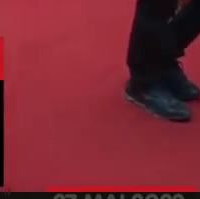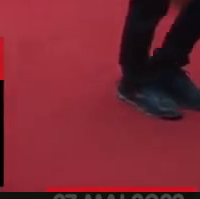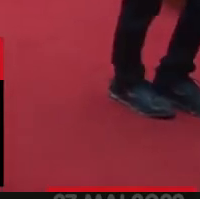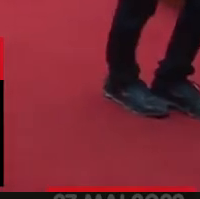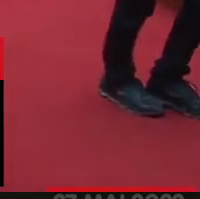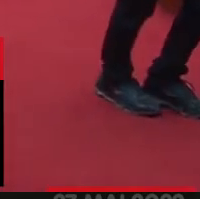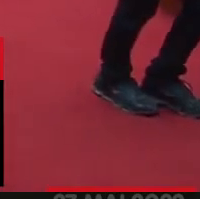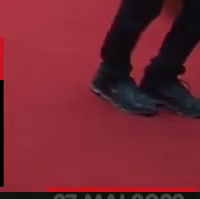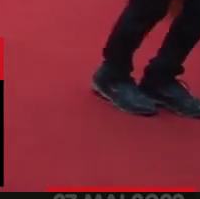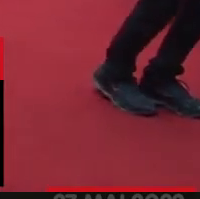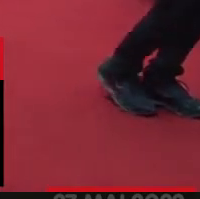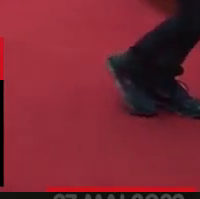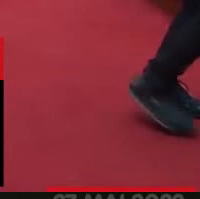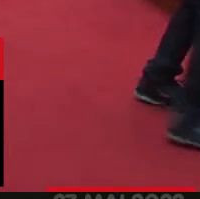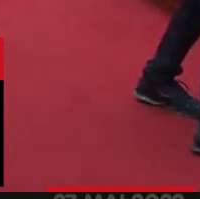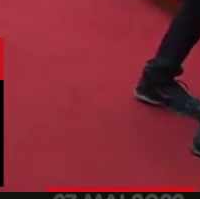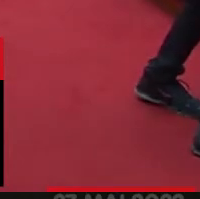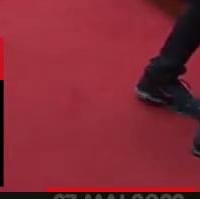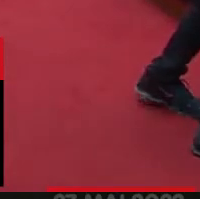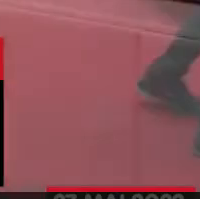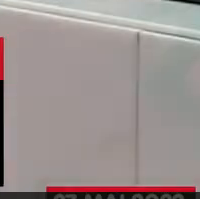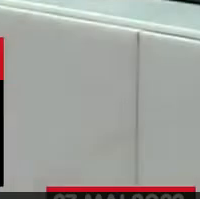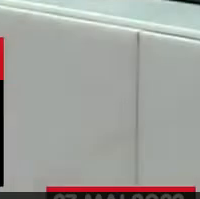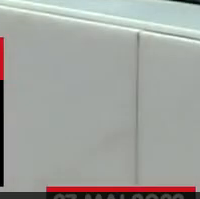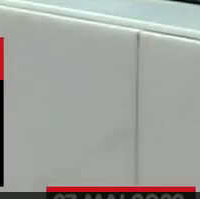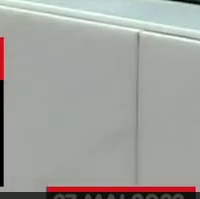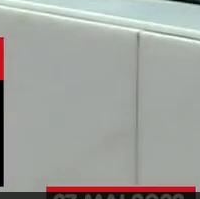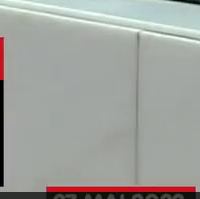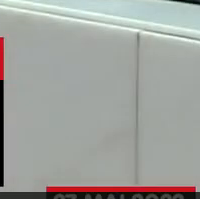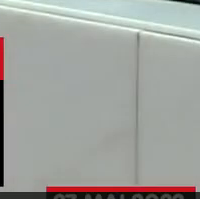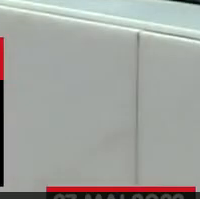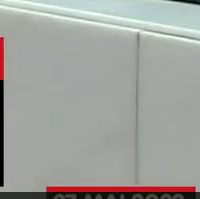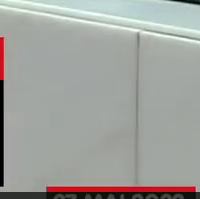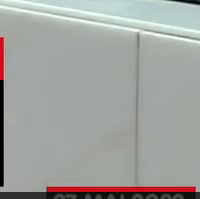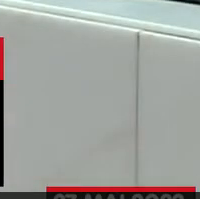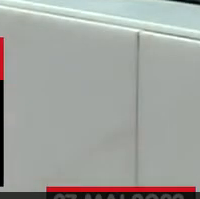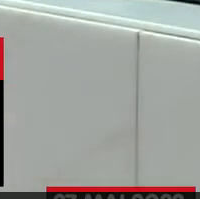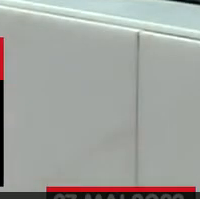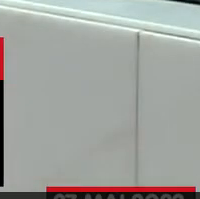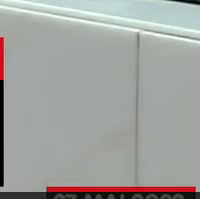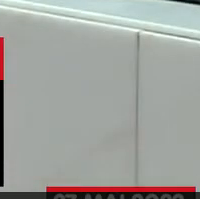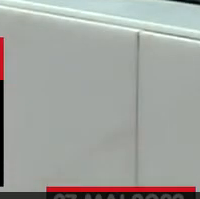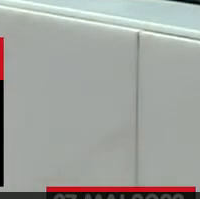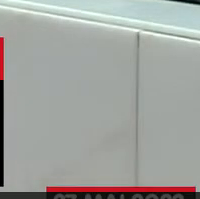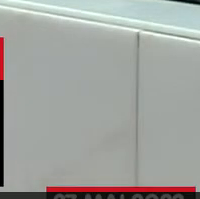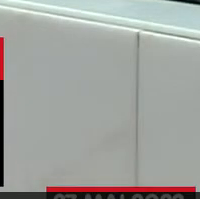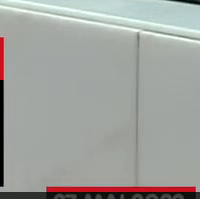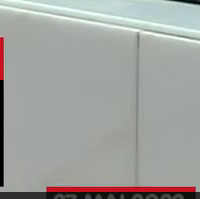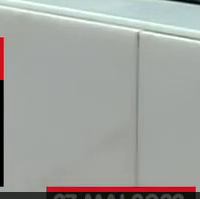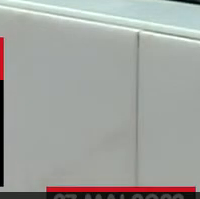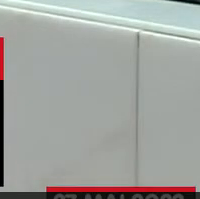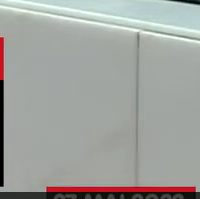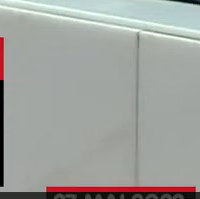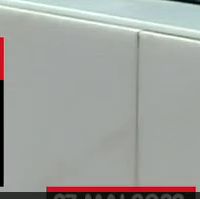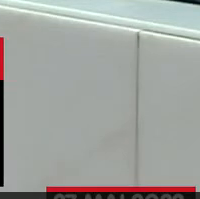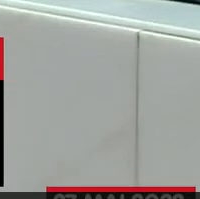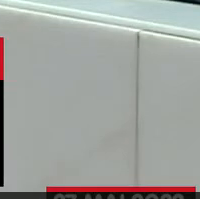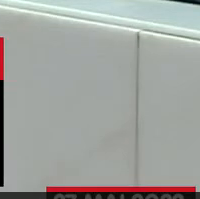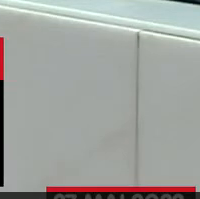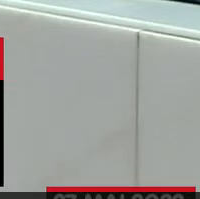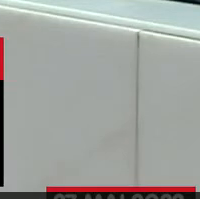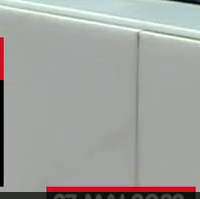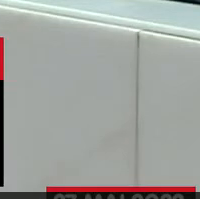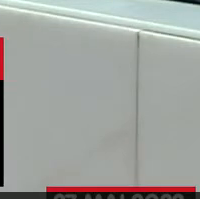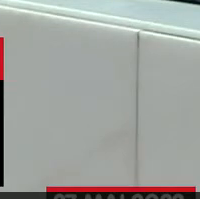E aí Oi boa tarde a todas todos e todos todos é um pronome neutro bom